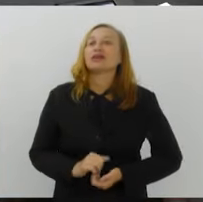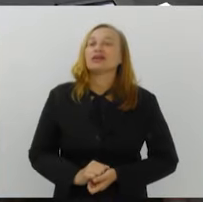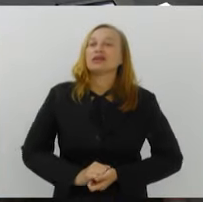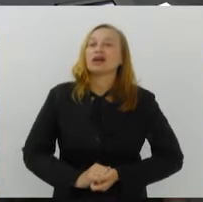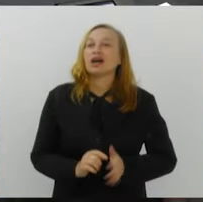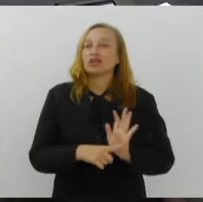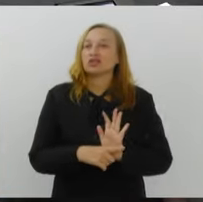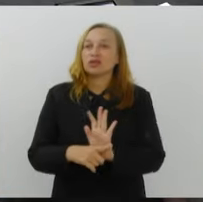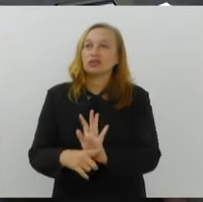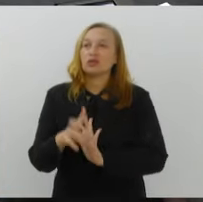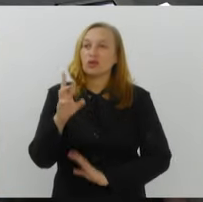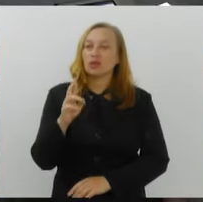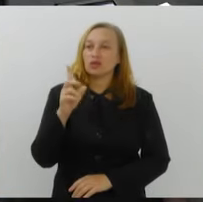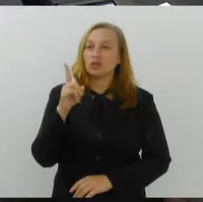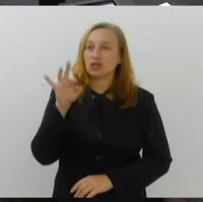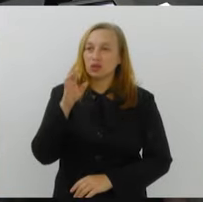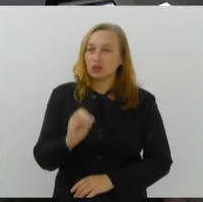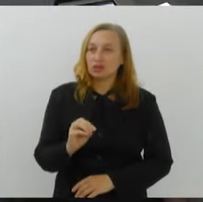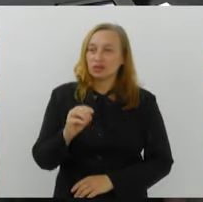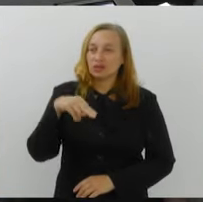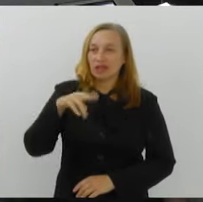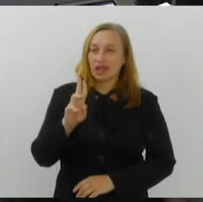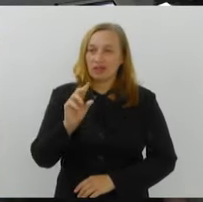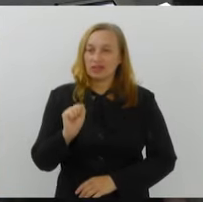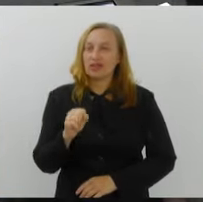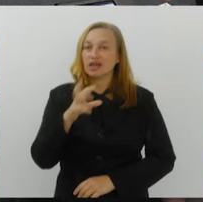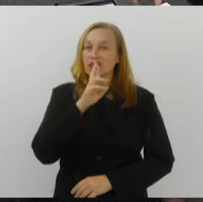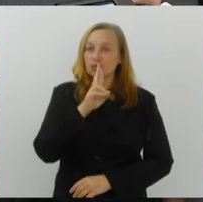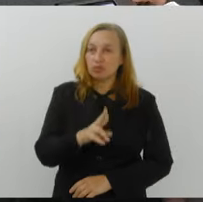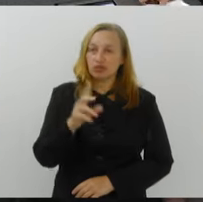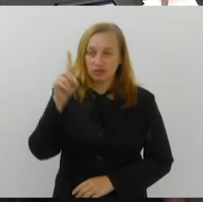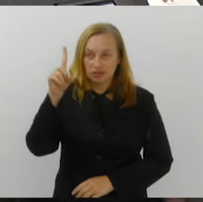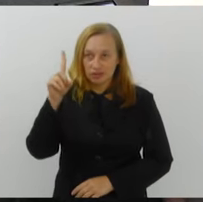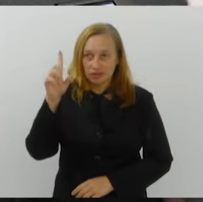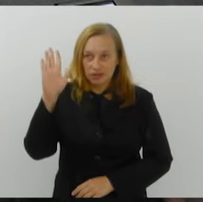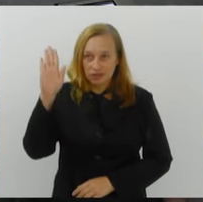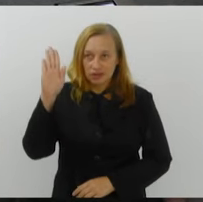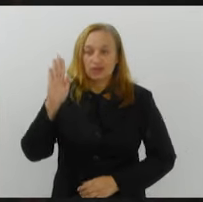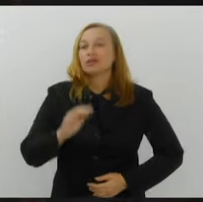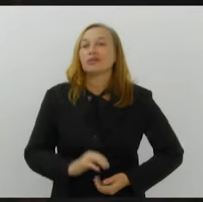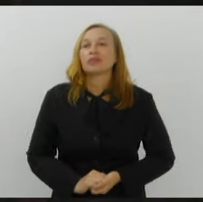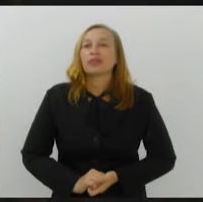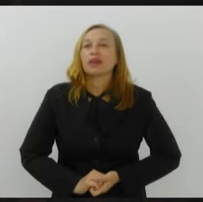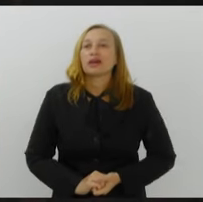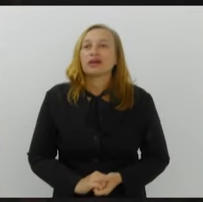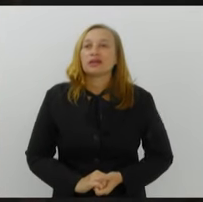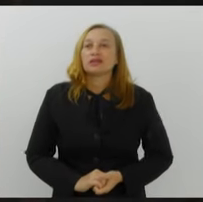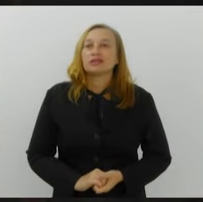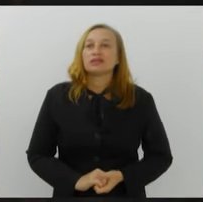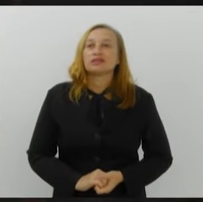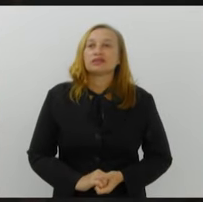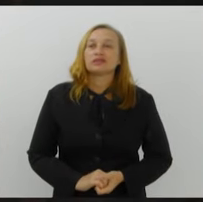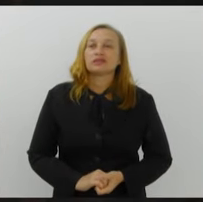Direito de resposta, tia Ju, felicidade. Direito de resposta. Só o deputado Jordi